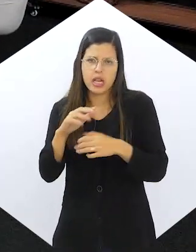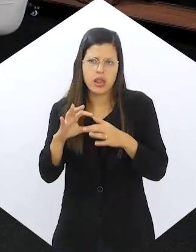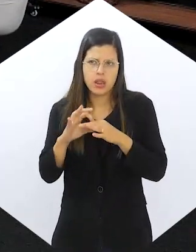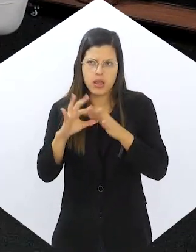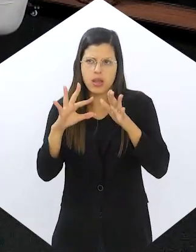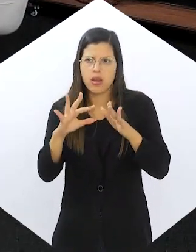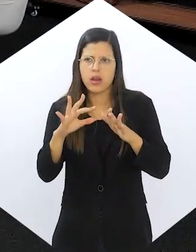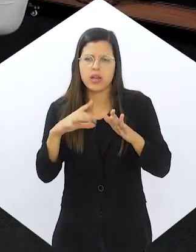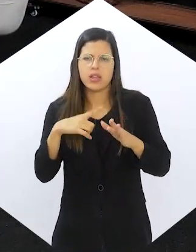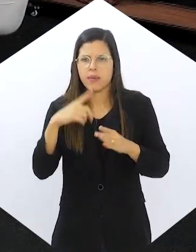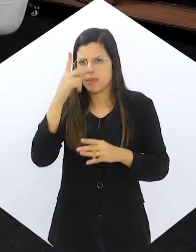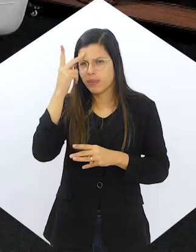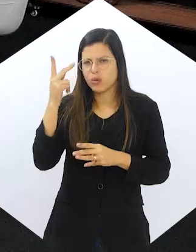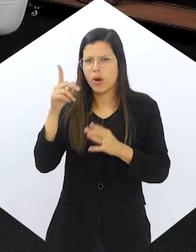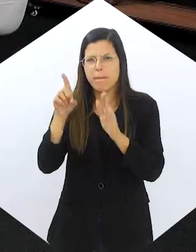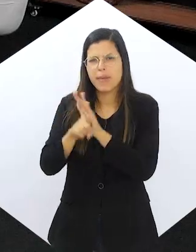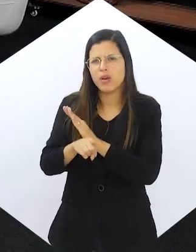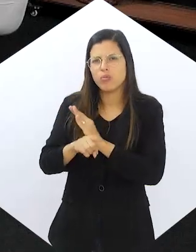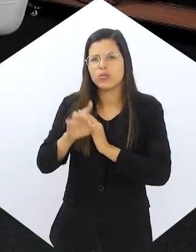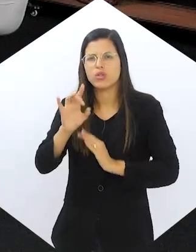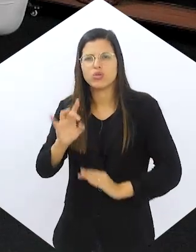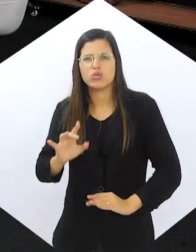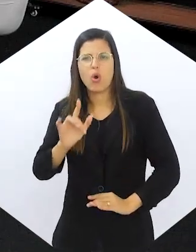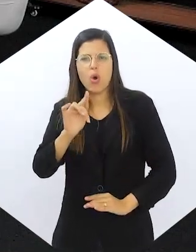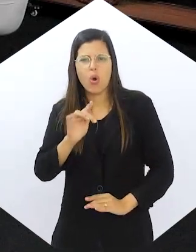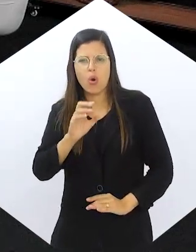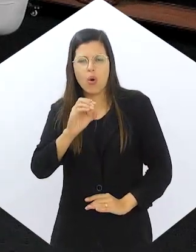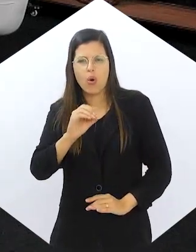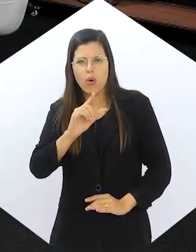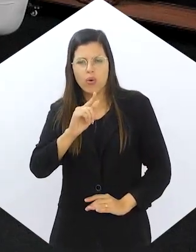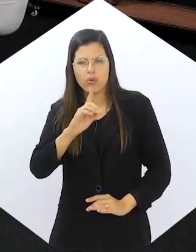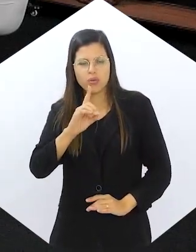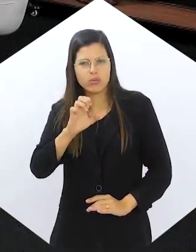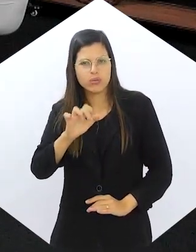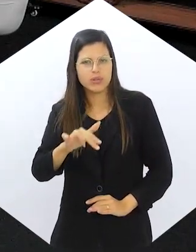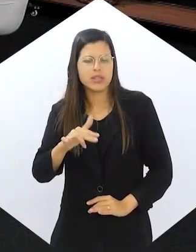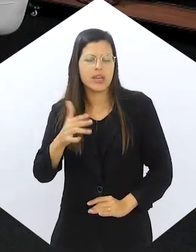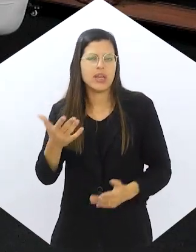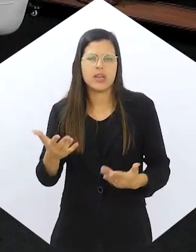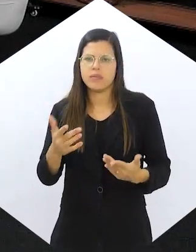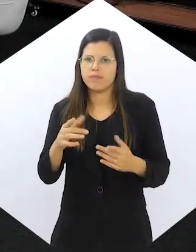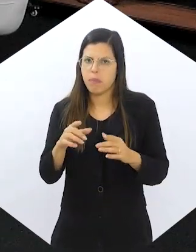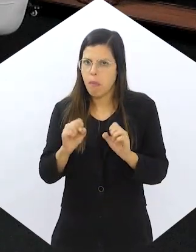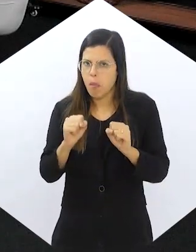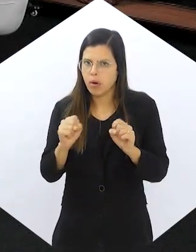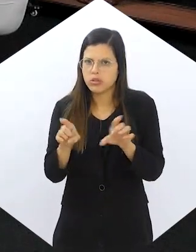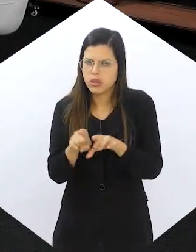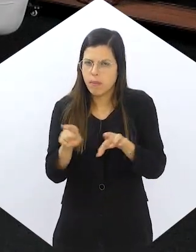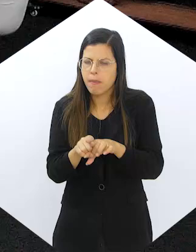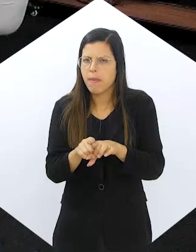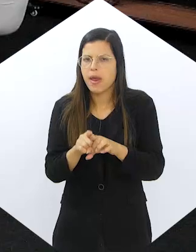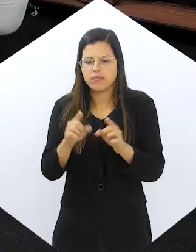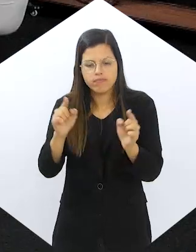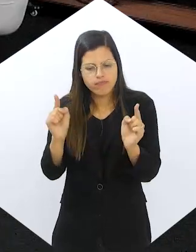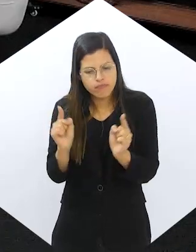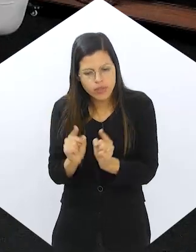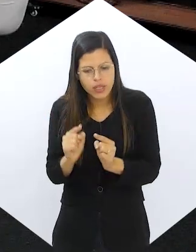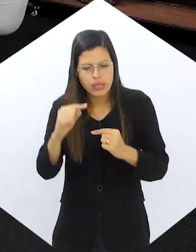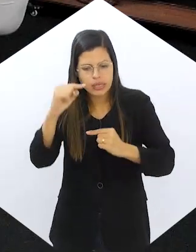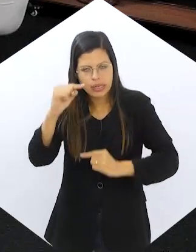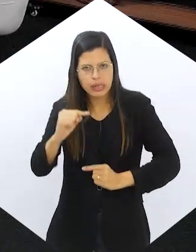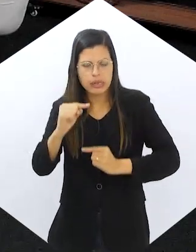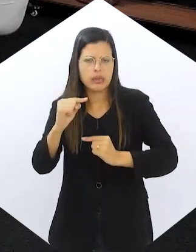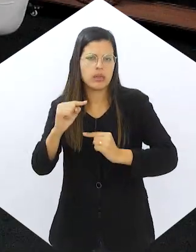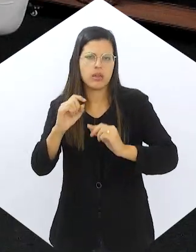pessoas perguntando, só Golden, só Labrador? Não, qualquer raça. Pode ser um animal menorzinho, um cachorrinho pequeno? Pode ser, não tem distinção. Pode ser de qualquer